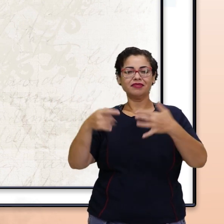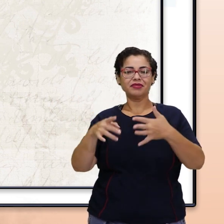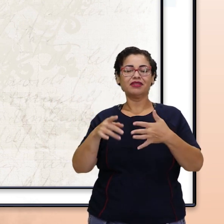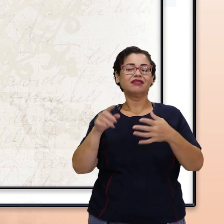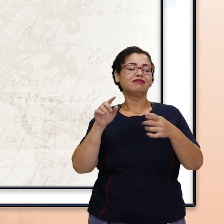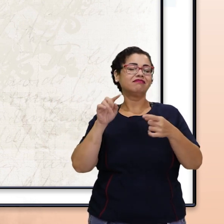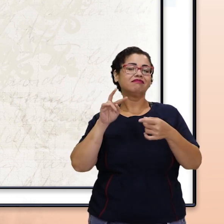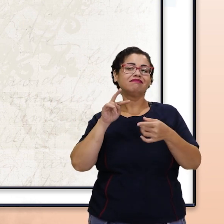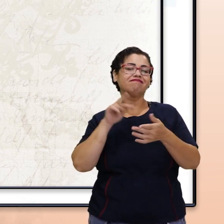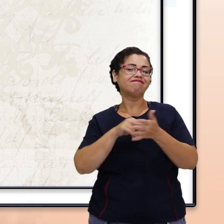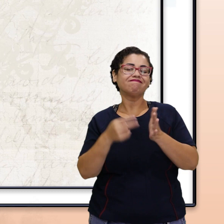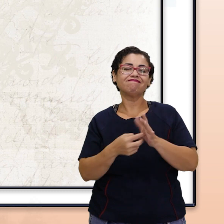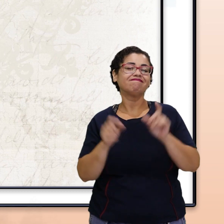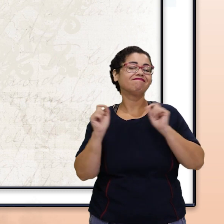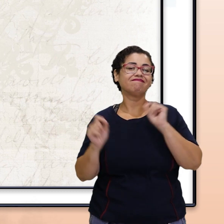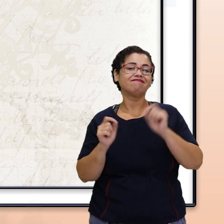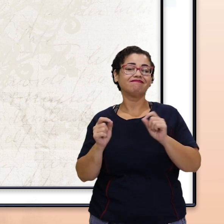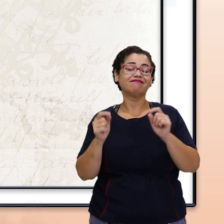refere-se a